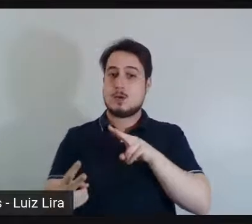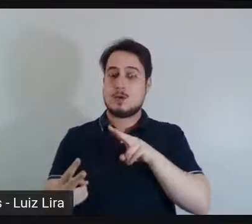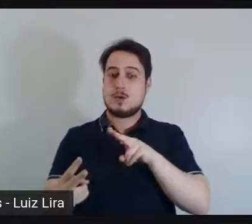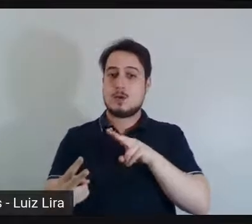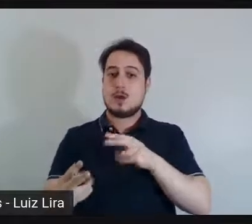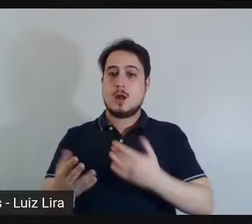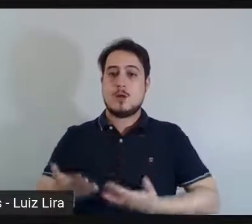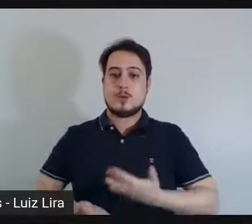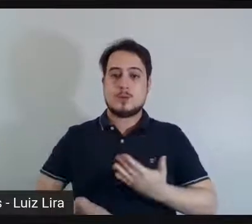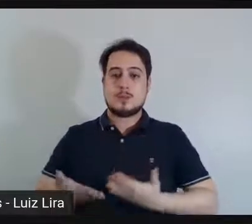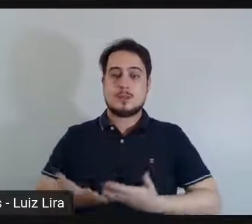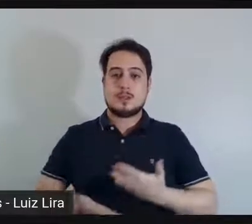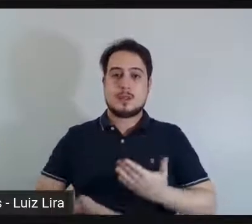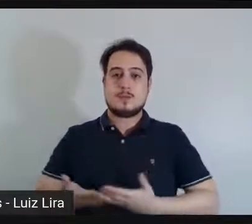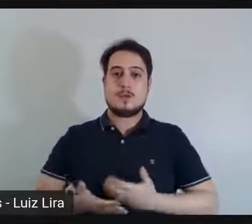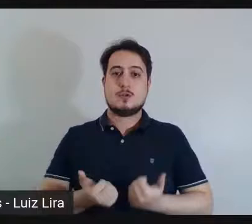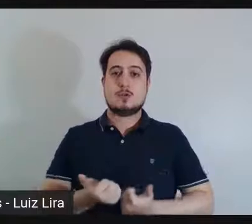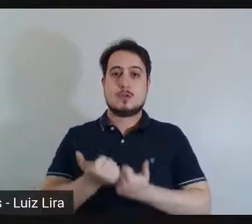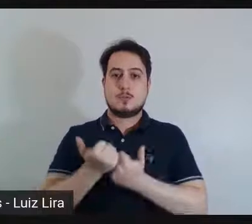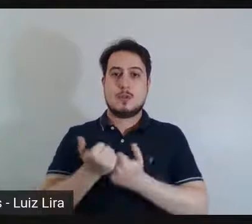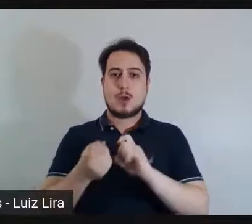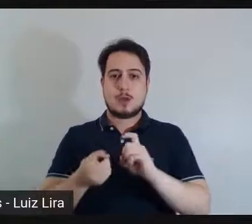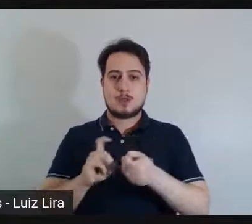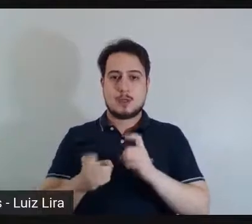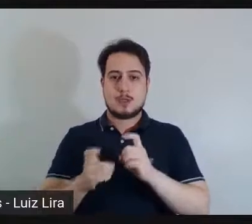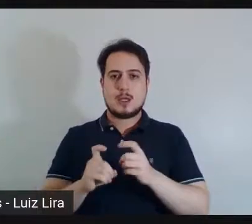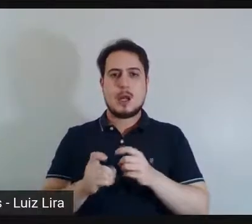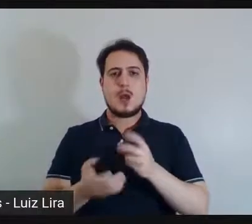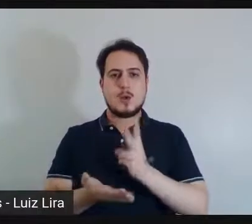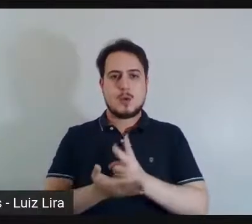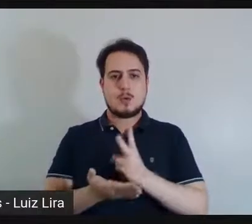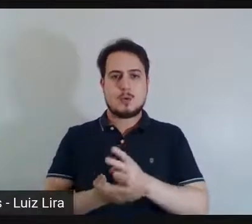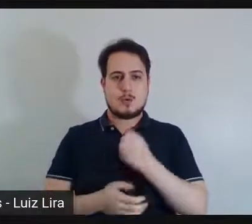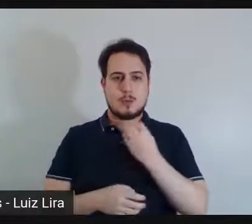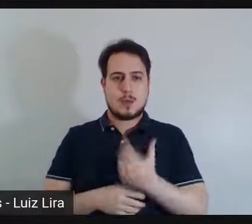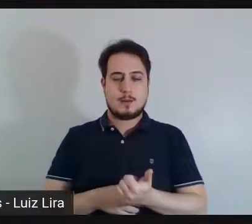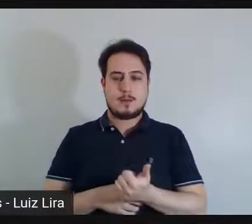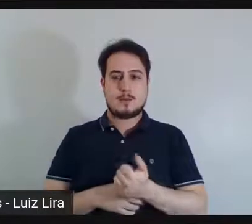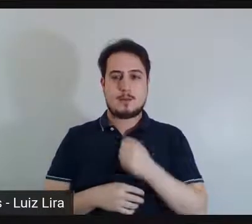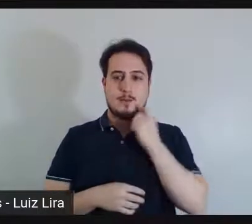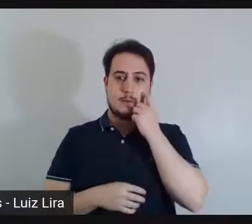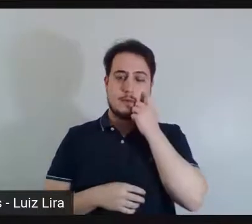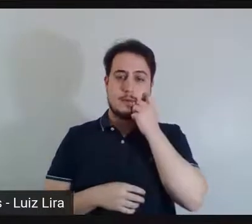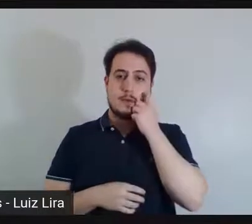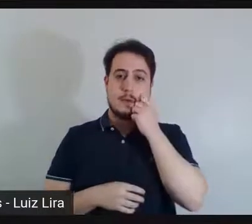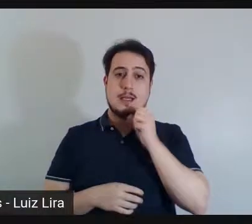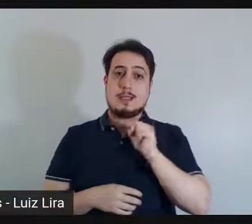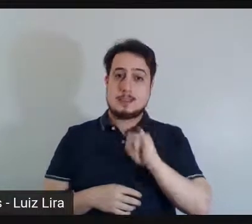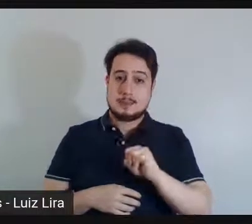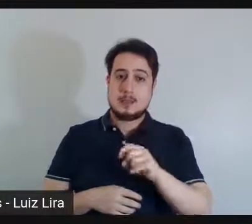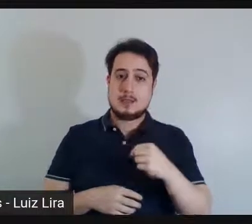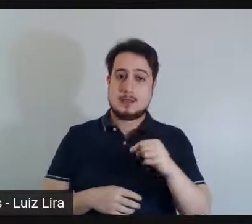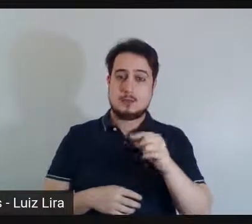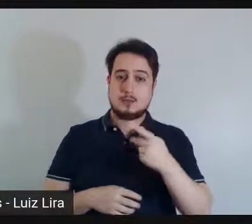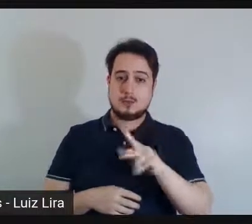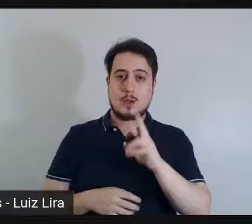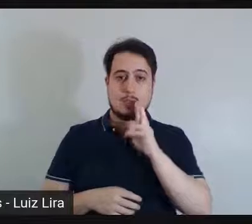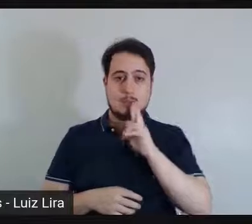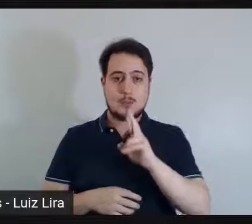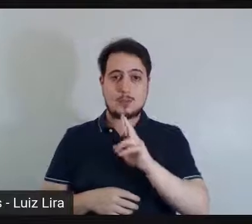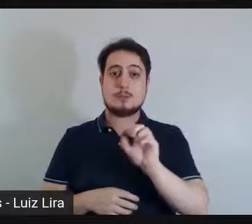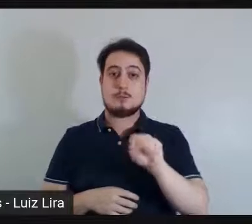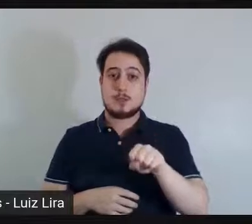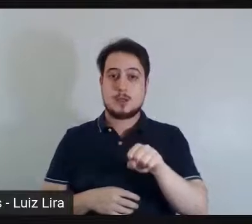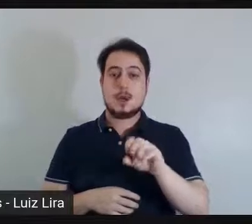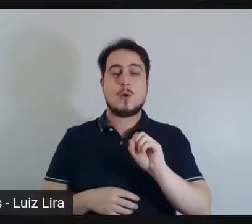serviço de apoio administrativo está funcionando bem? Se a sua resposta for sim, eu vou falar assim,